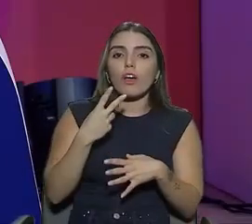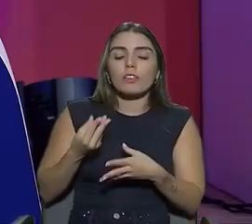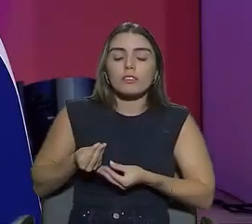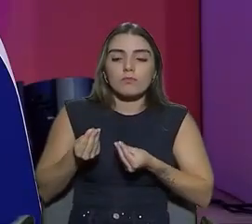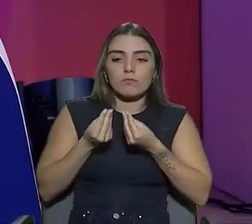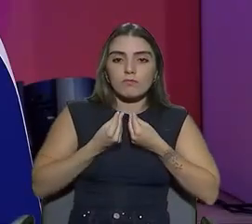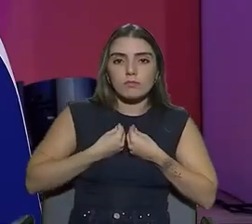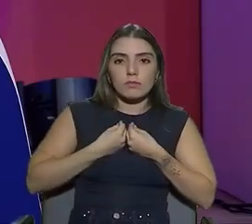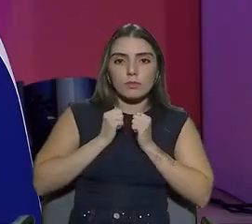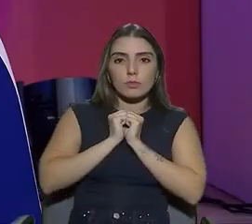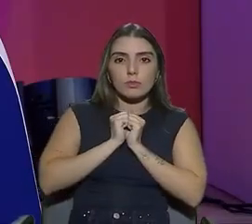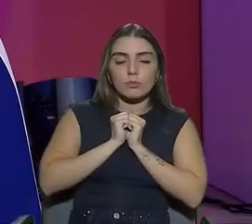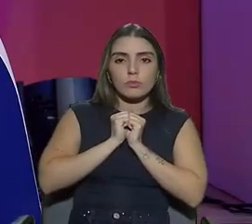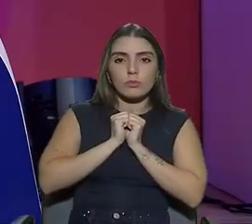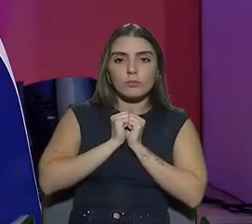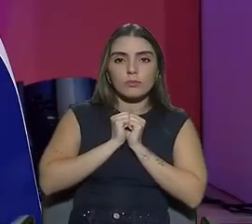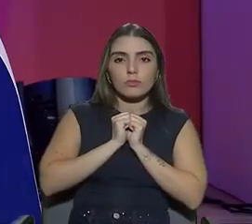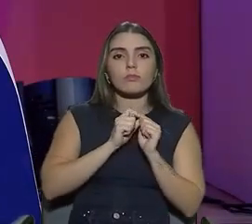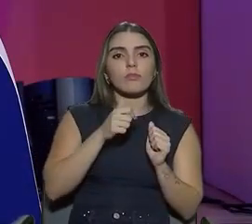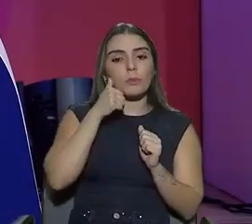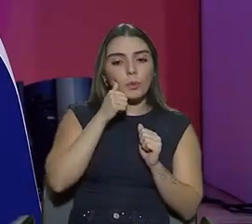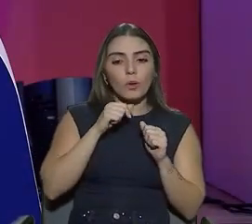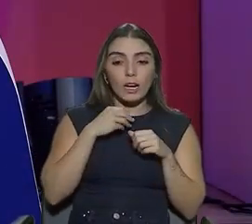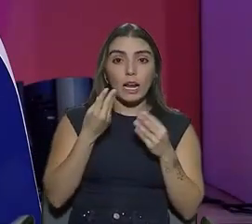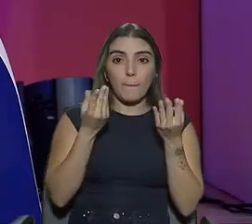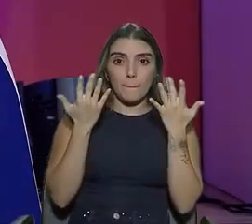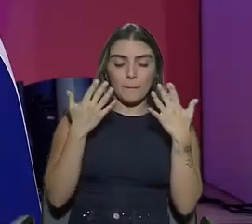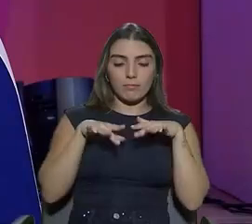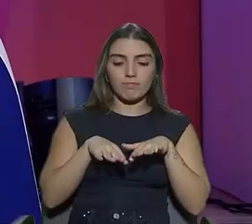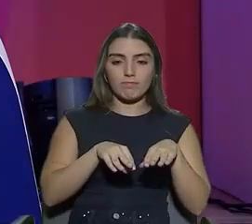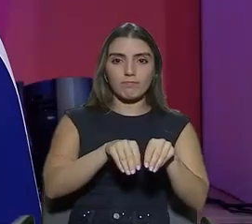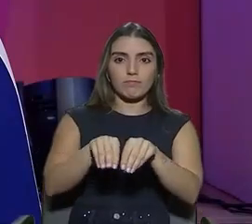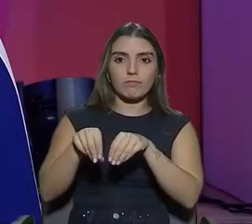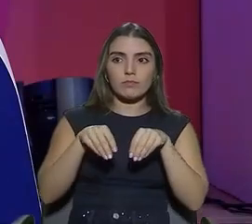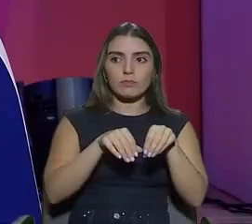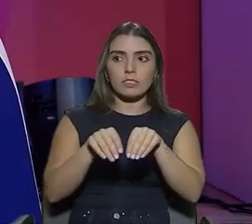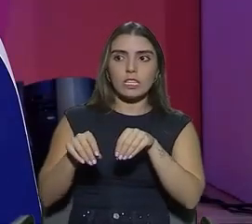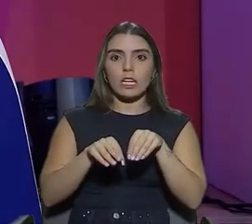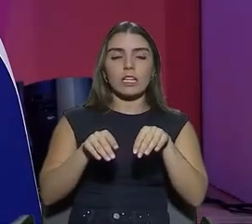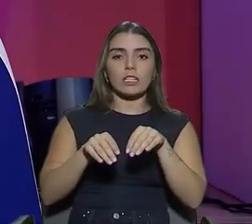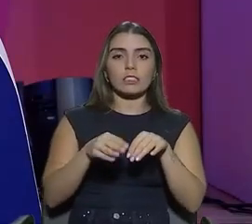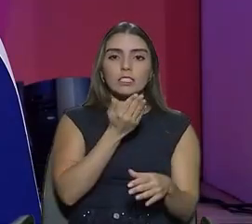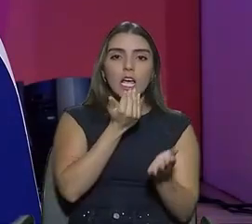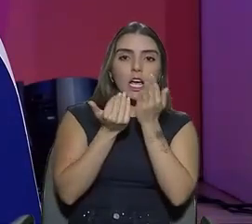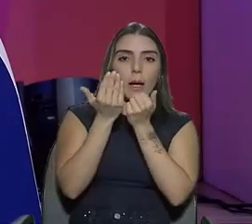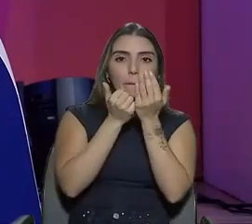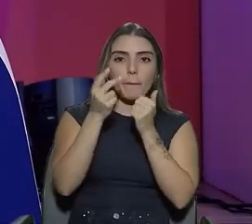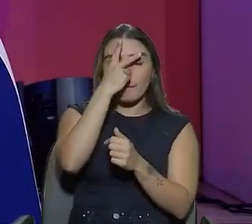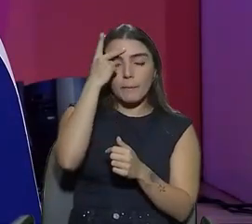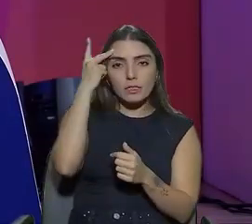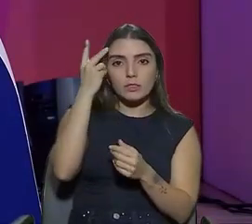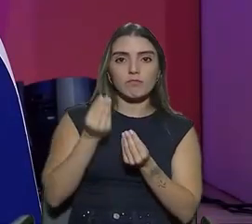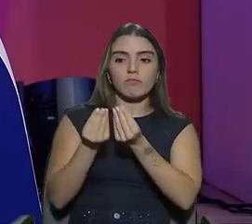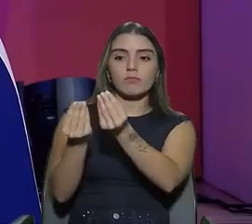né, como eu falei, com a mão na terra, que tem a mão na terra, a mão de alimentar tanta gente, mas também a mão que permitiu que